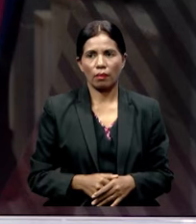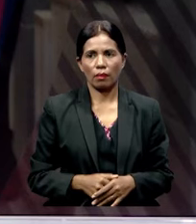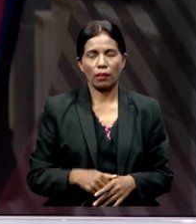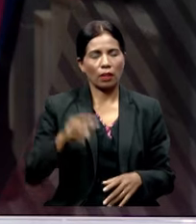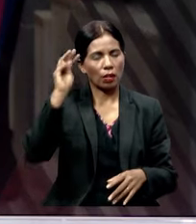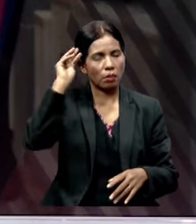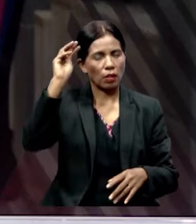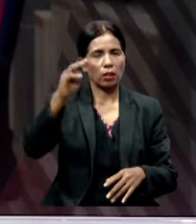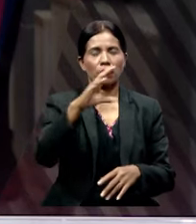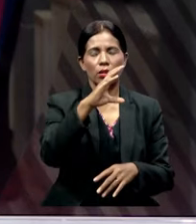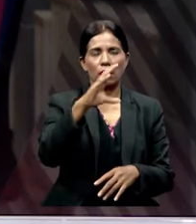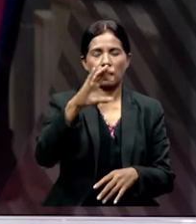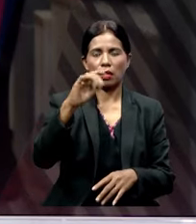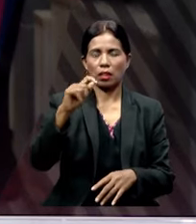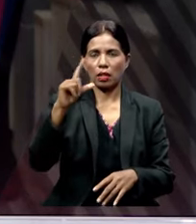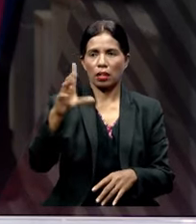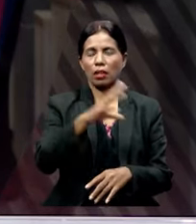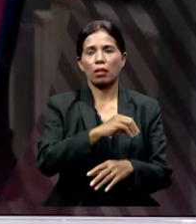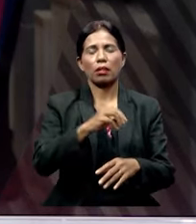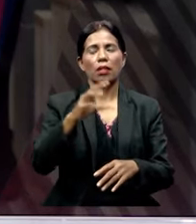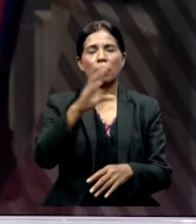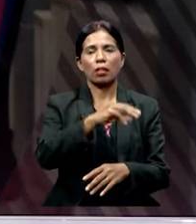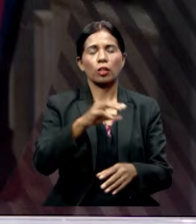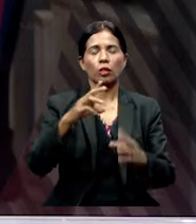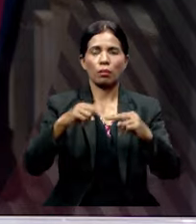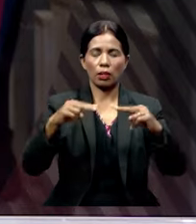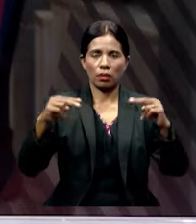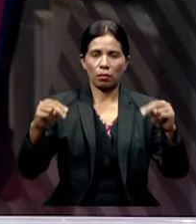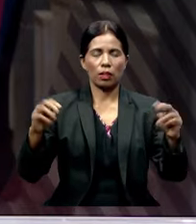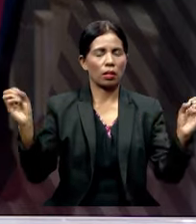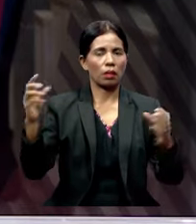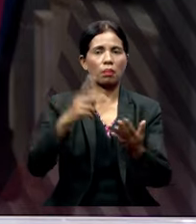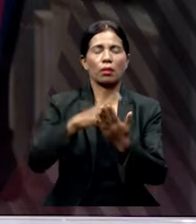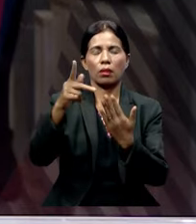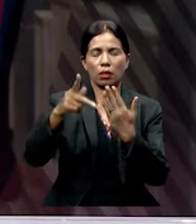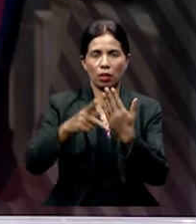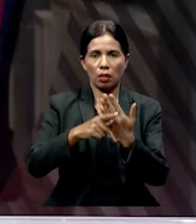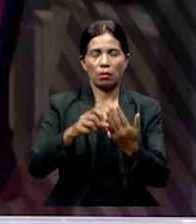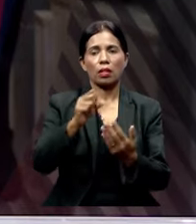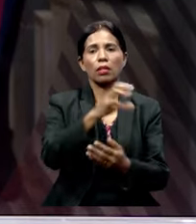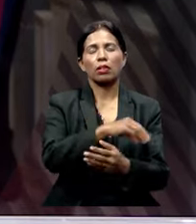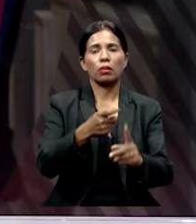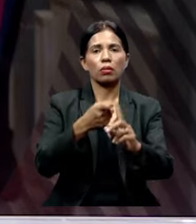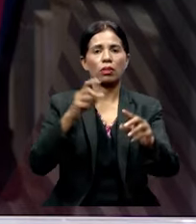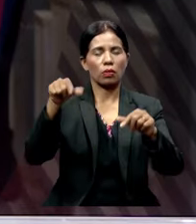Ministro Comércio e Indústria declara, Misajati la inclui ia programa subsídio husi governo.